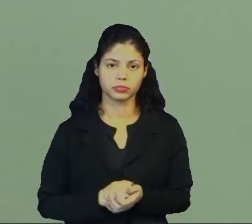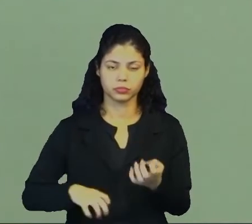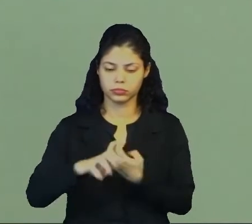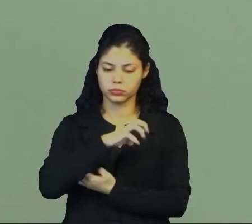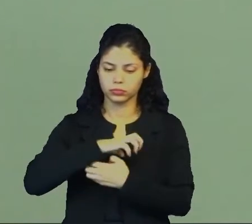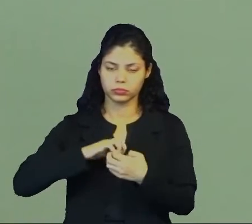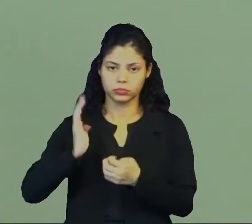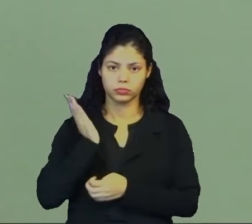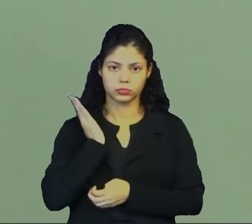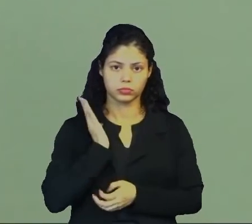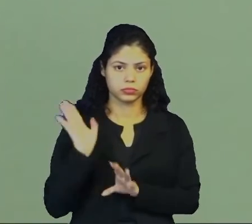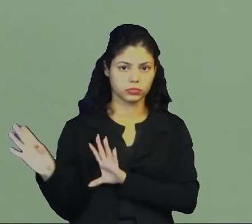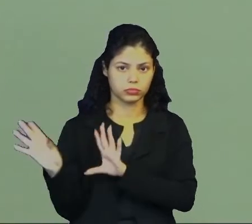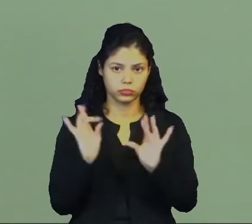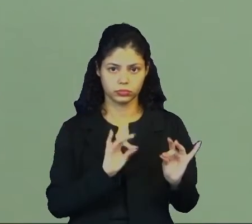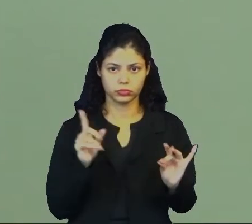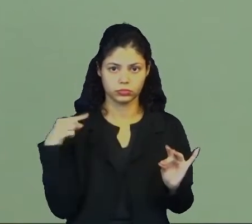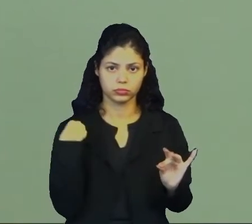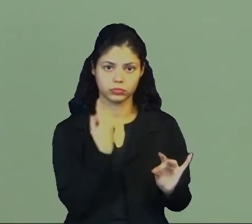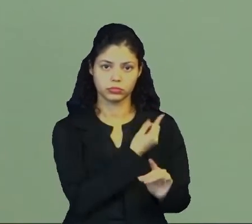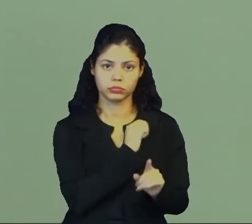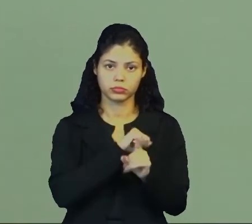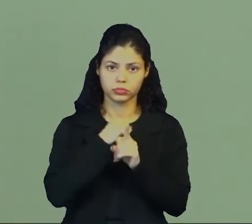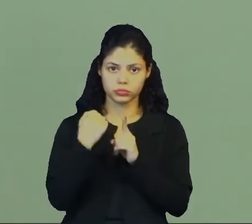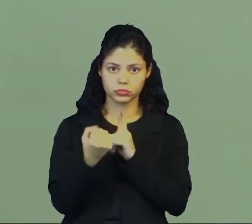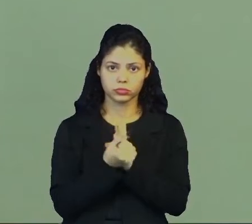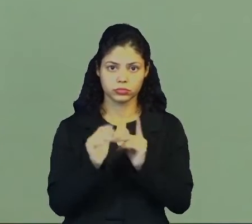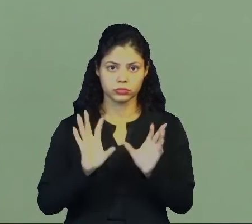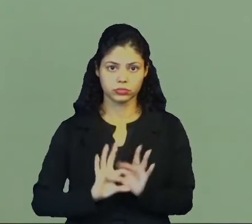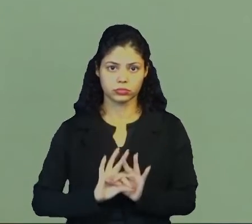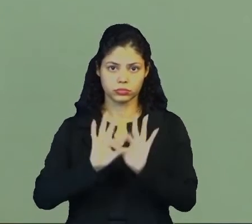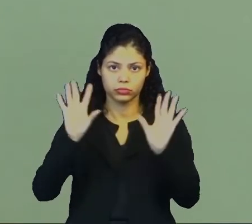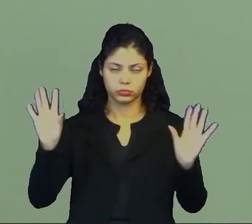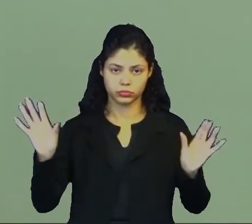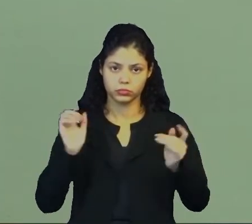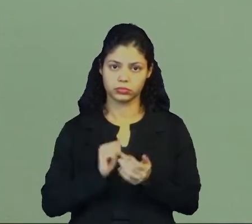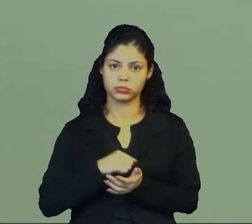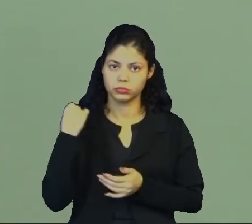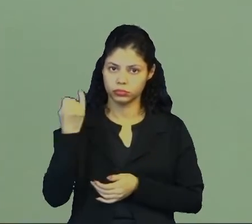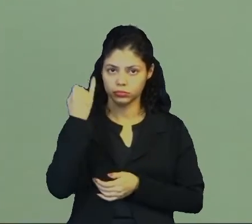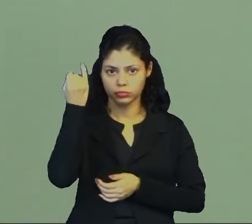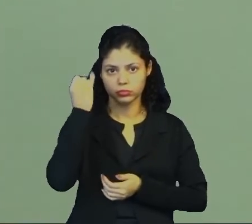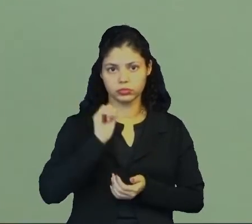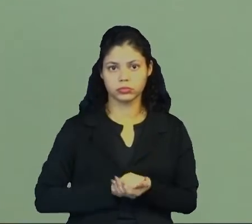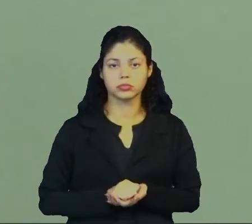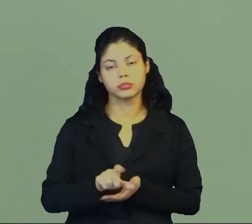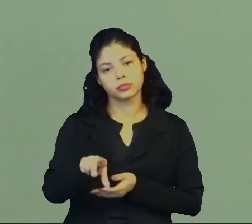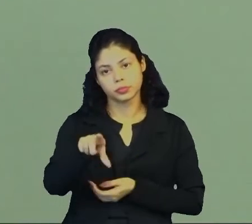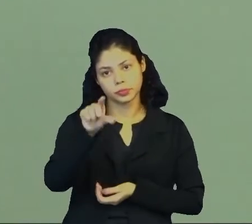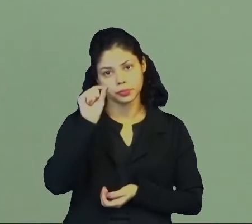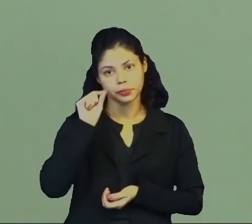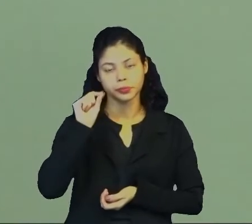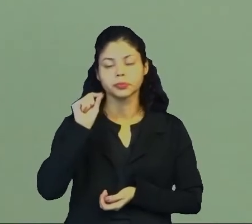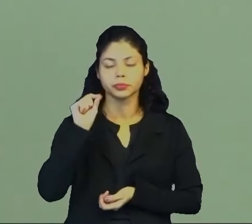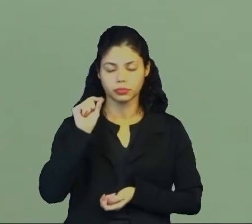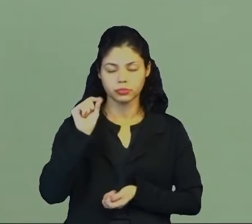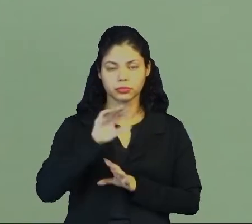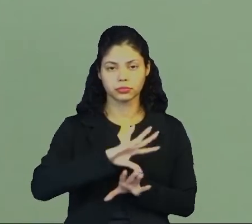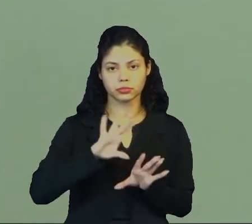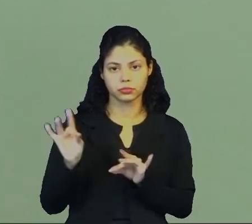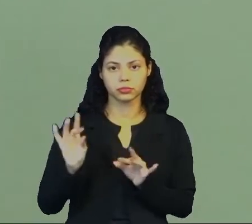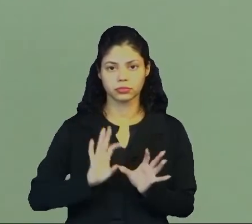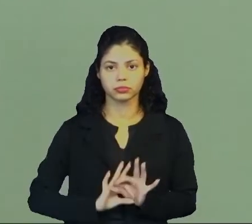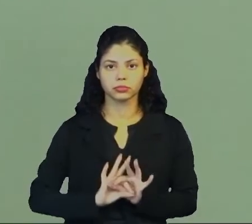As revoluções burguesas trouxeram para a nossa sociedade a liberdade, principalmente a liberdade de escolha, né?